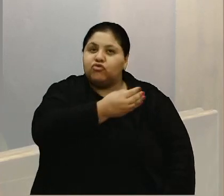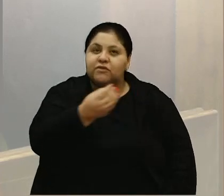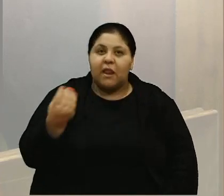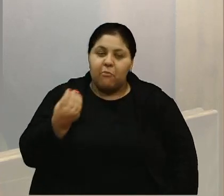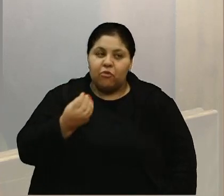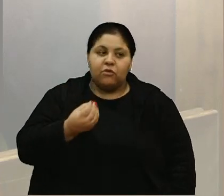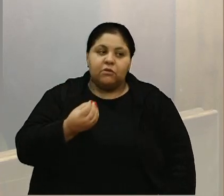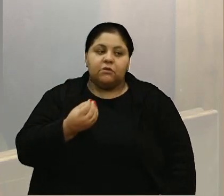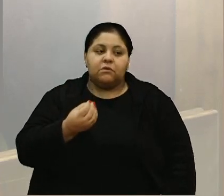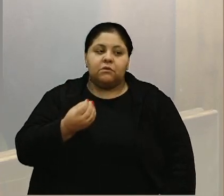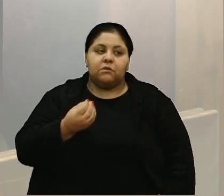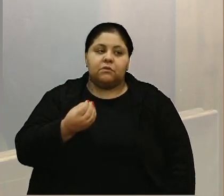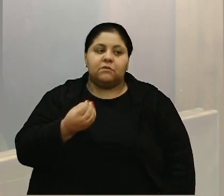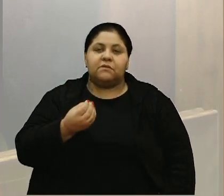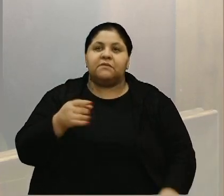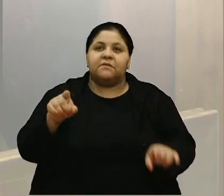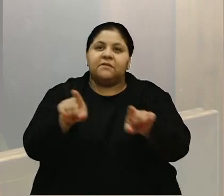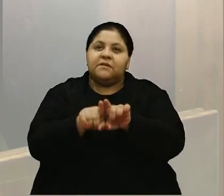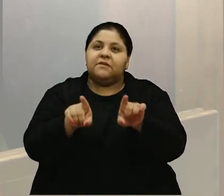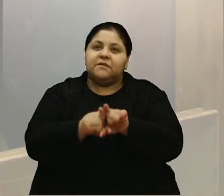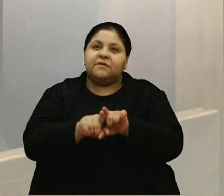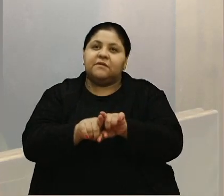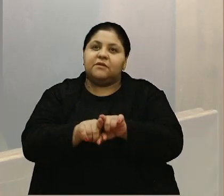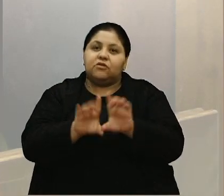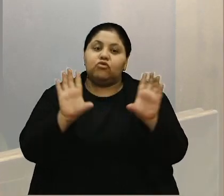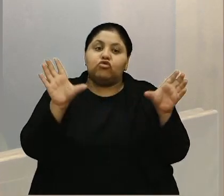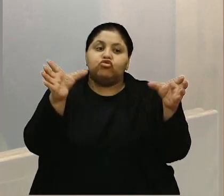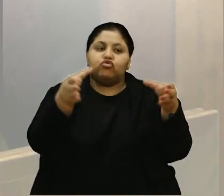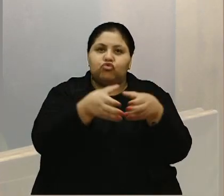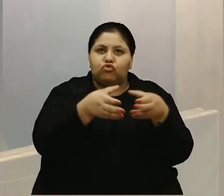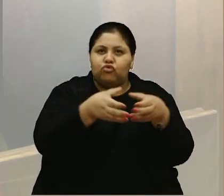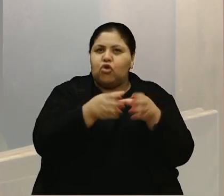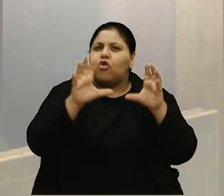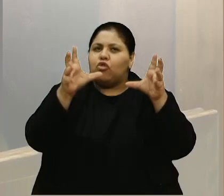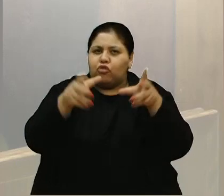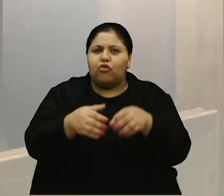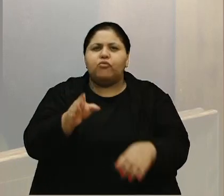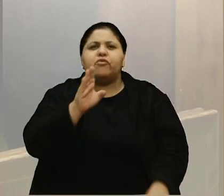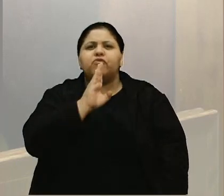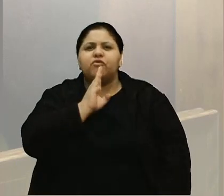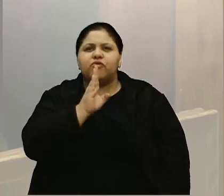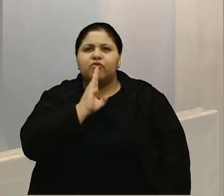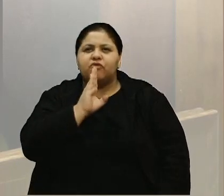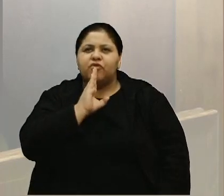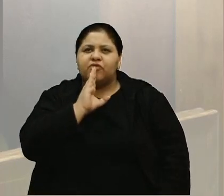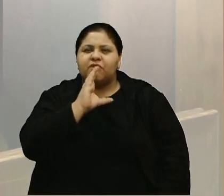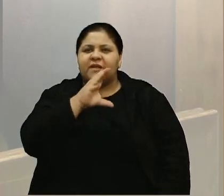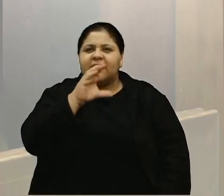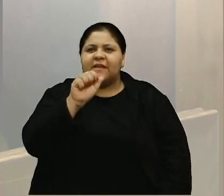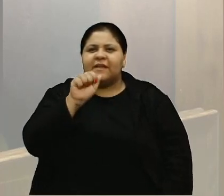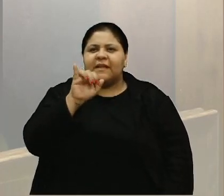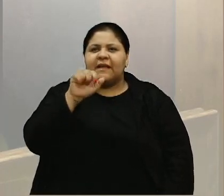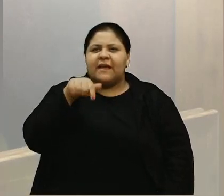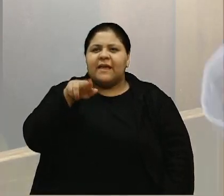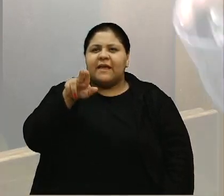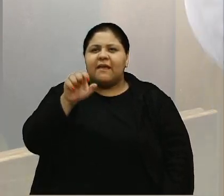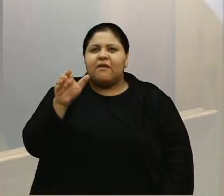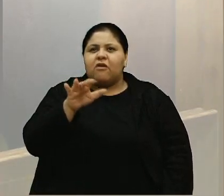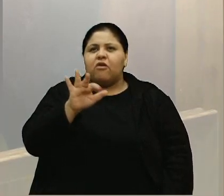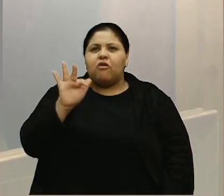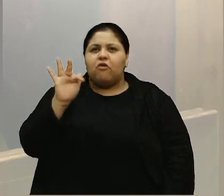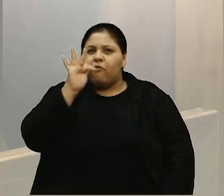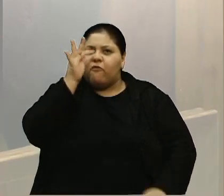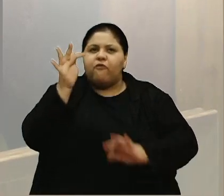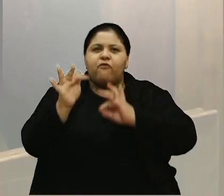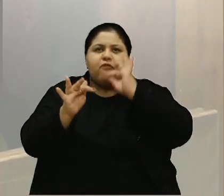mundo cantasse, que era do nosso grupo. E todo mundo conhece, é o Caindo Flores. A gente...